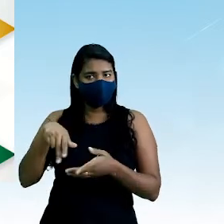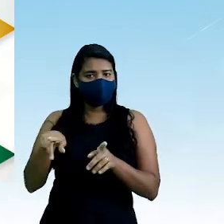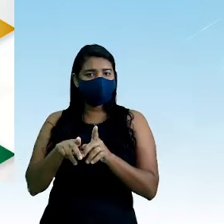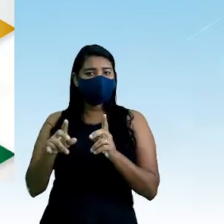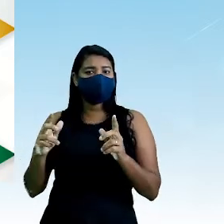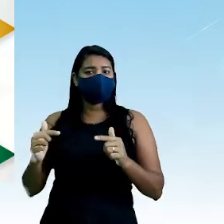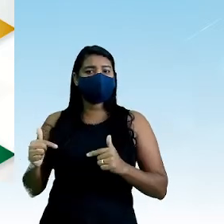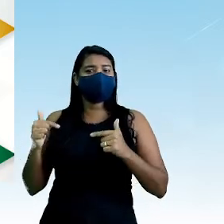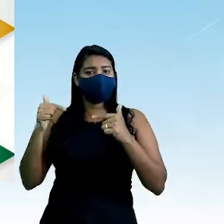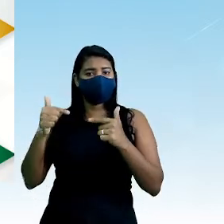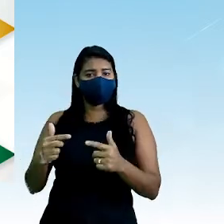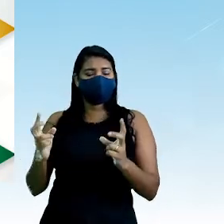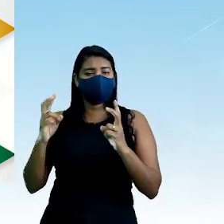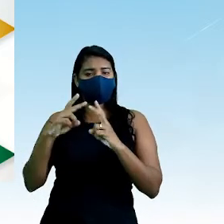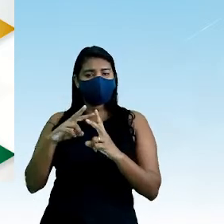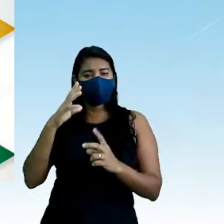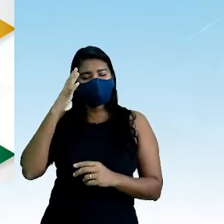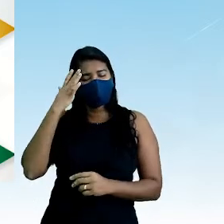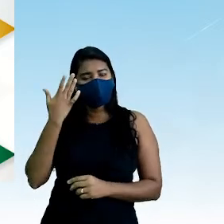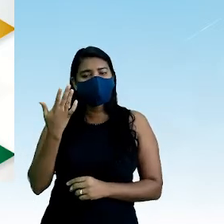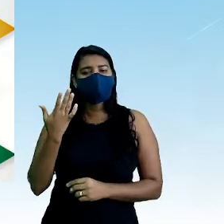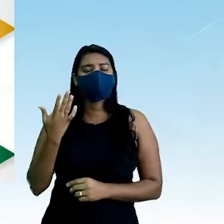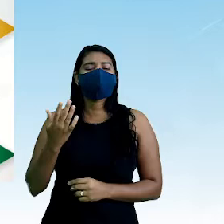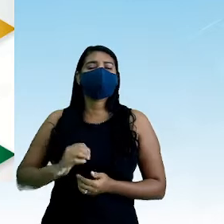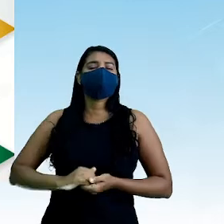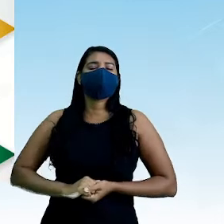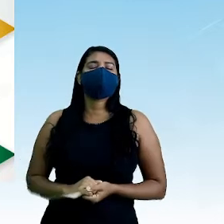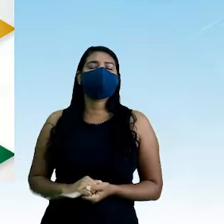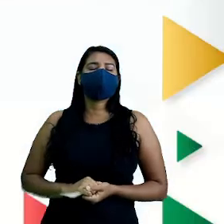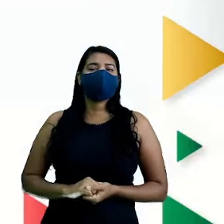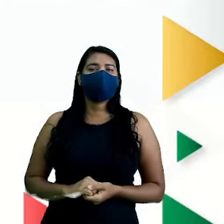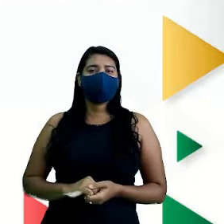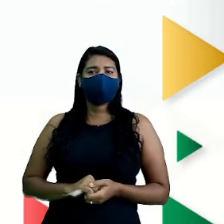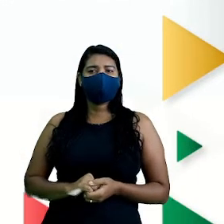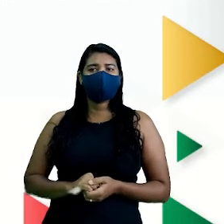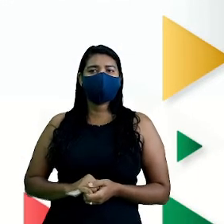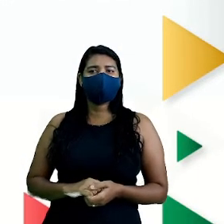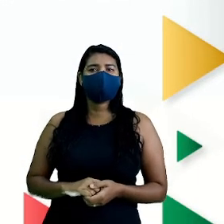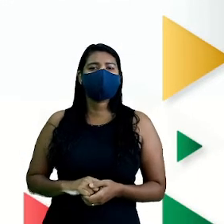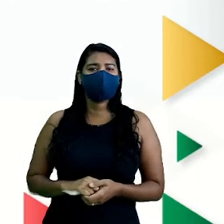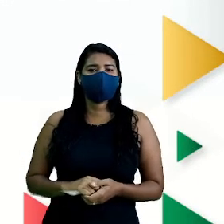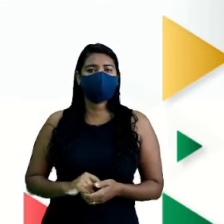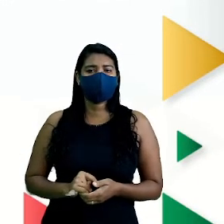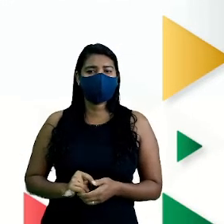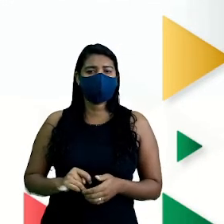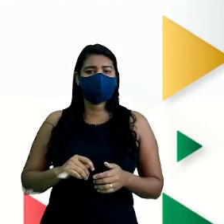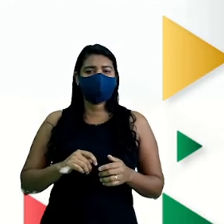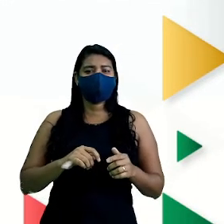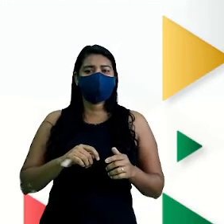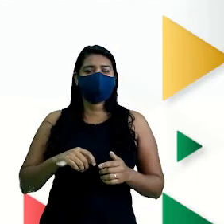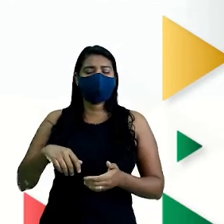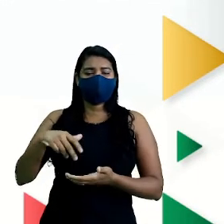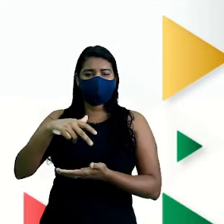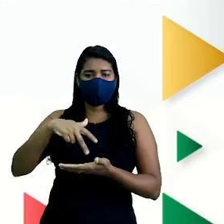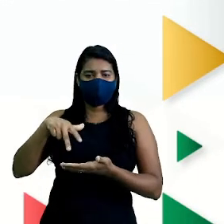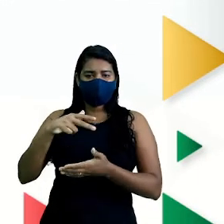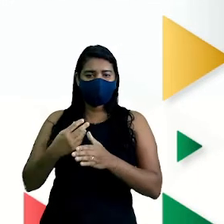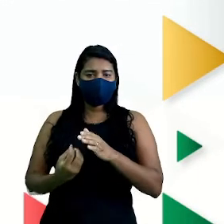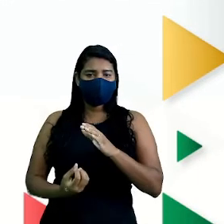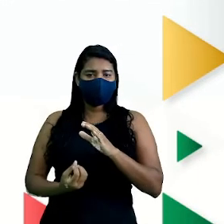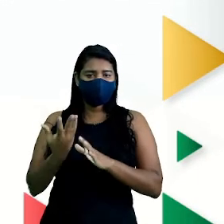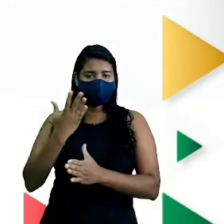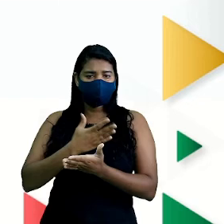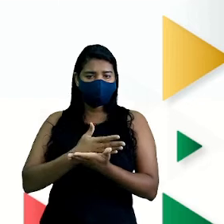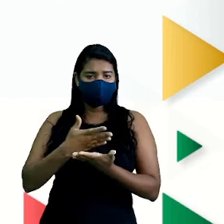uma luta, então assim, o frevo vai ter bastante isso também. Os passos do frevo começaram a surgir